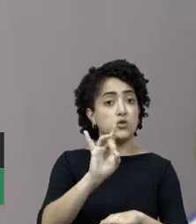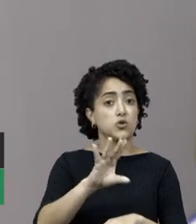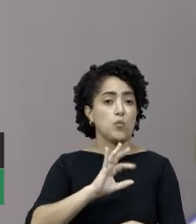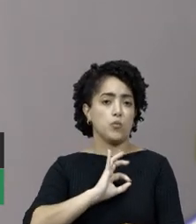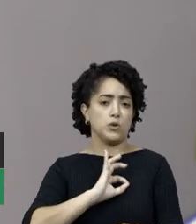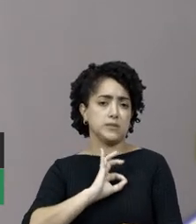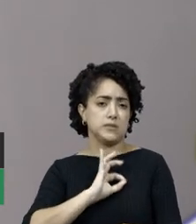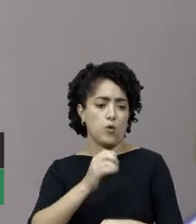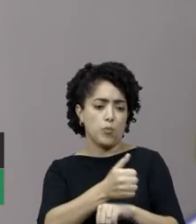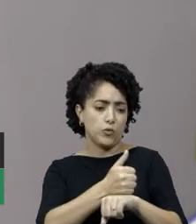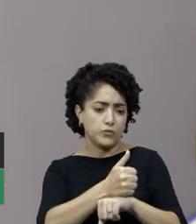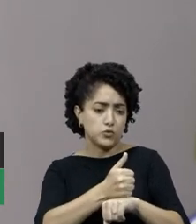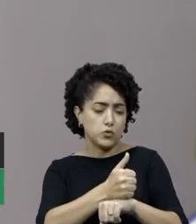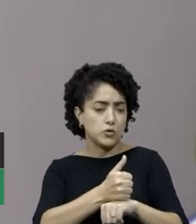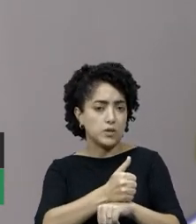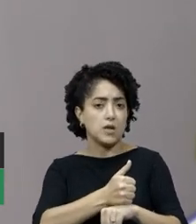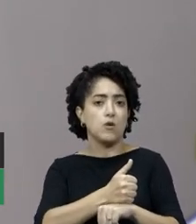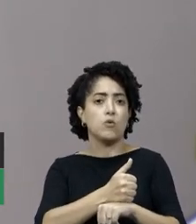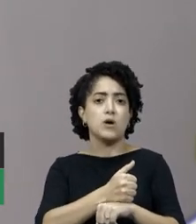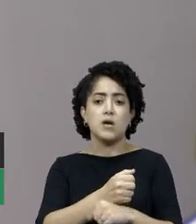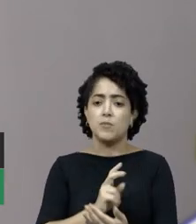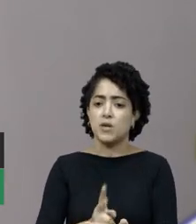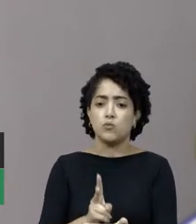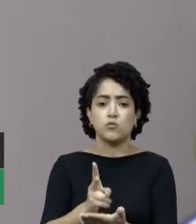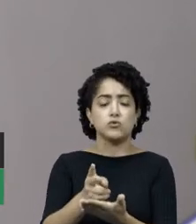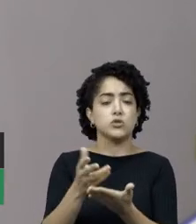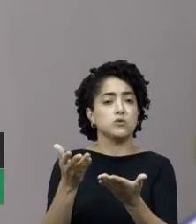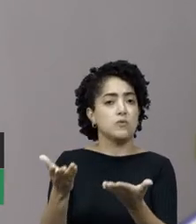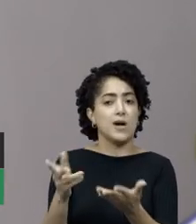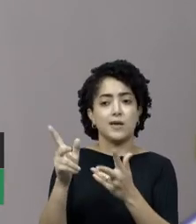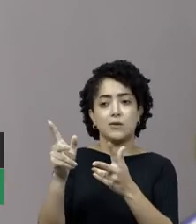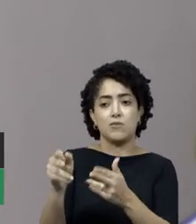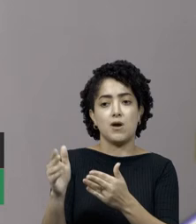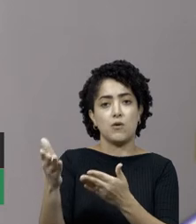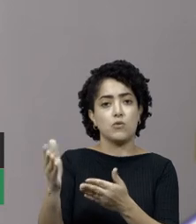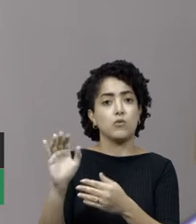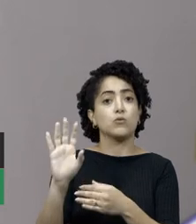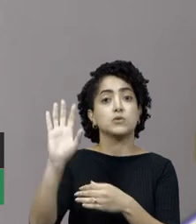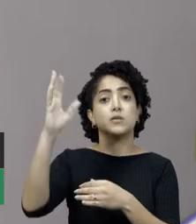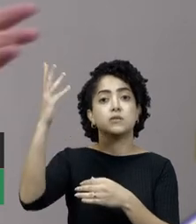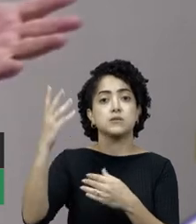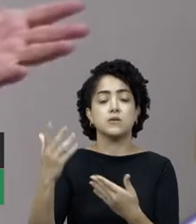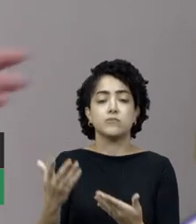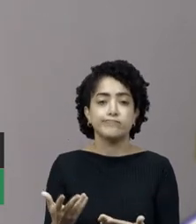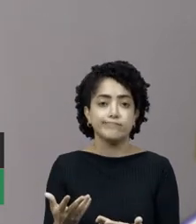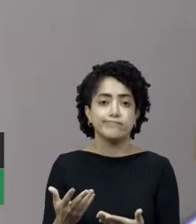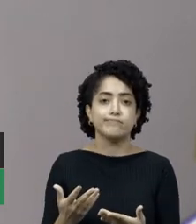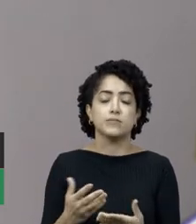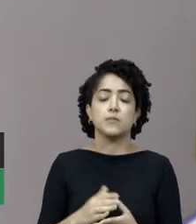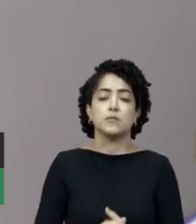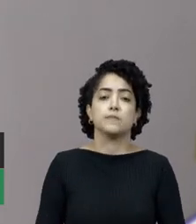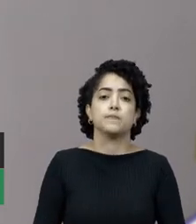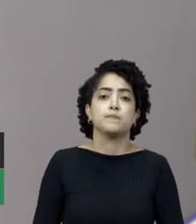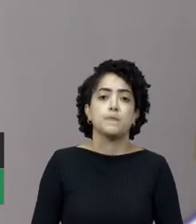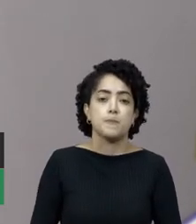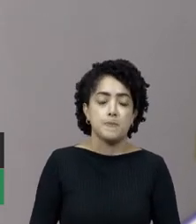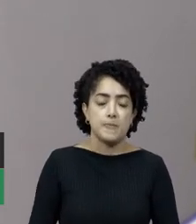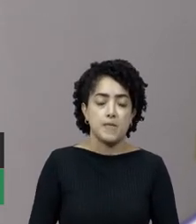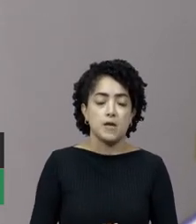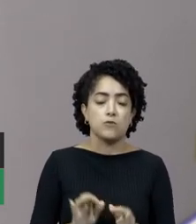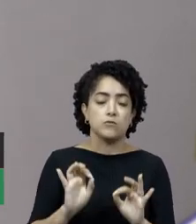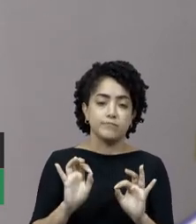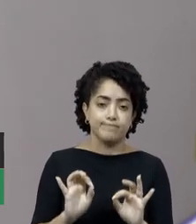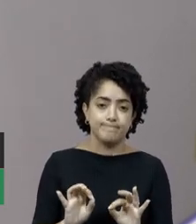acontecer, para não continuar a acontecer o que está acontecendo em nosso país todos os instantes. Nesse momento, com certeza tem